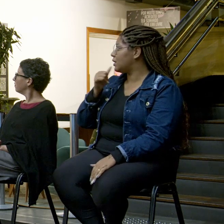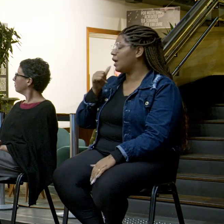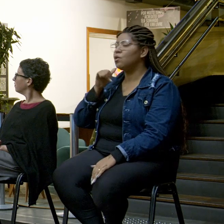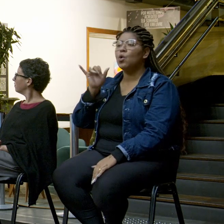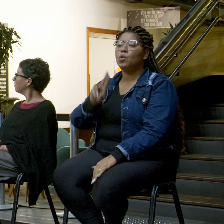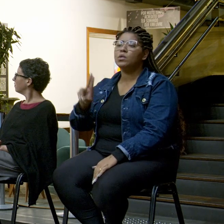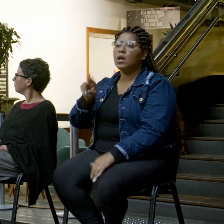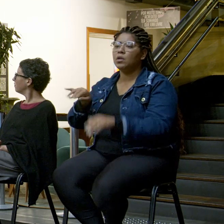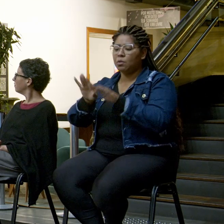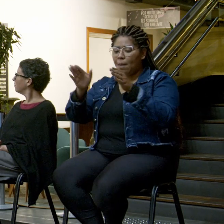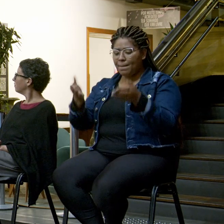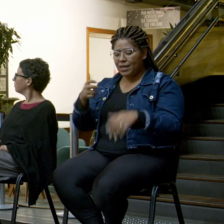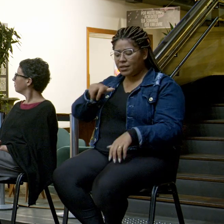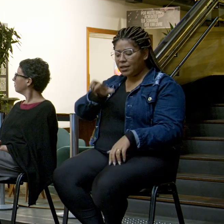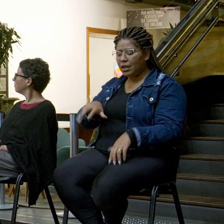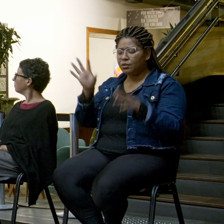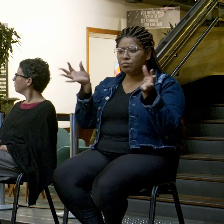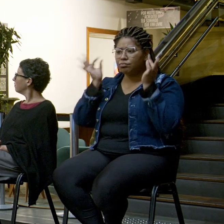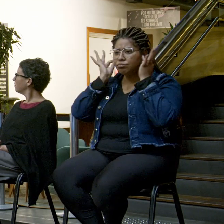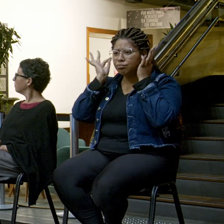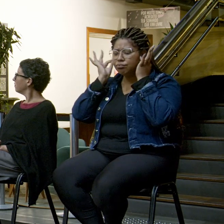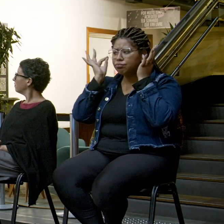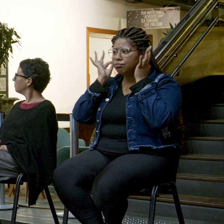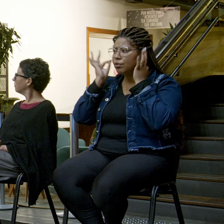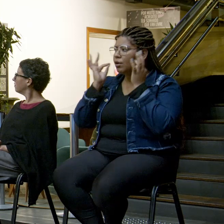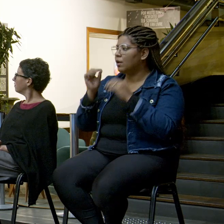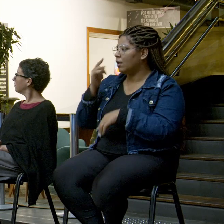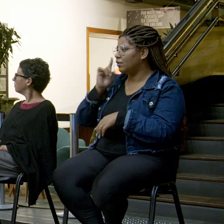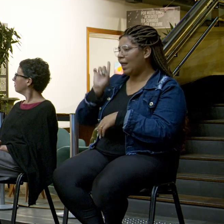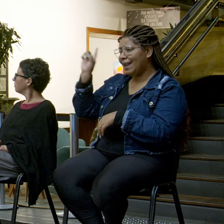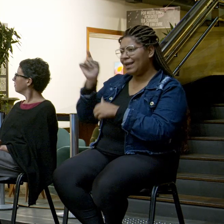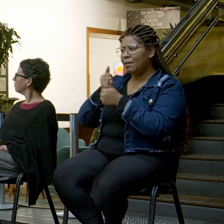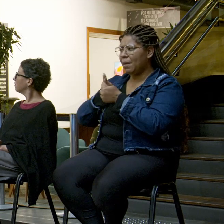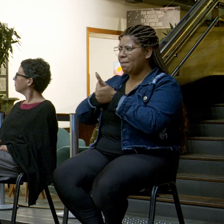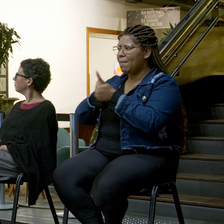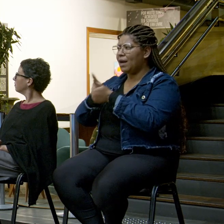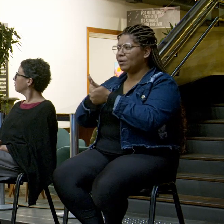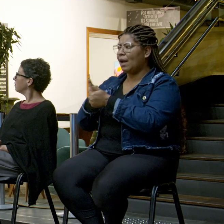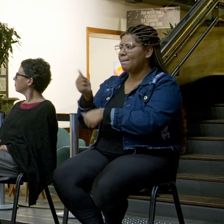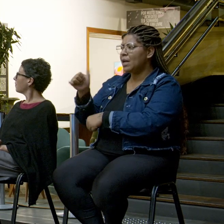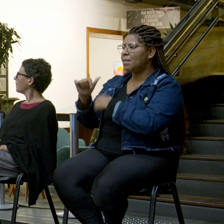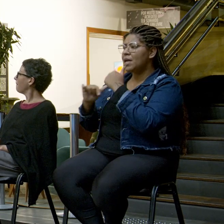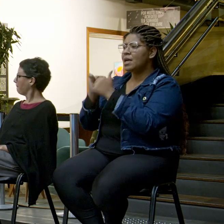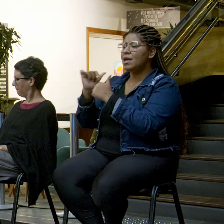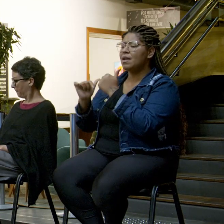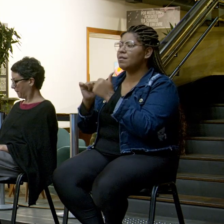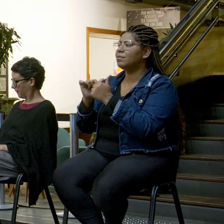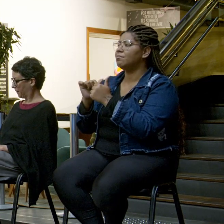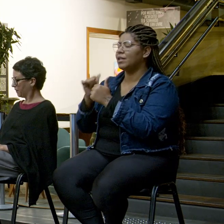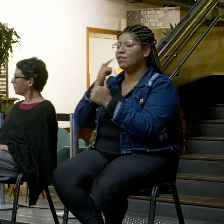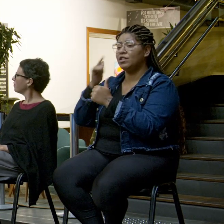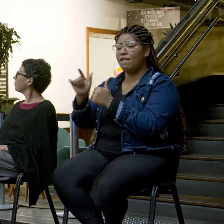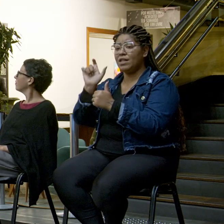de ouvido. Esqueci o nome do trabalho, desculpa, mas está logo aqui na primeira sala. Então, essa palavra que é meio espelho, né?